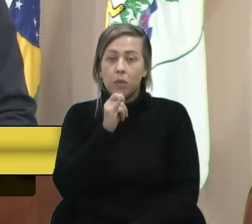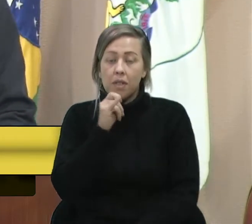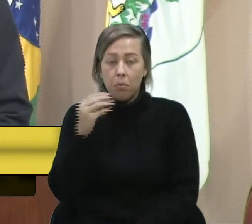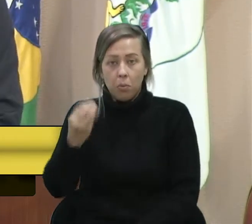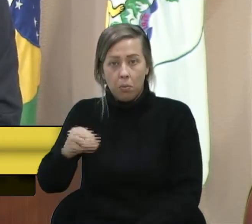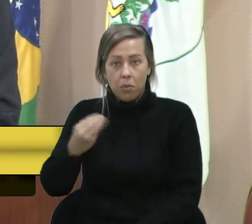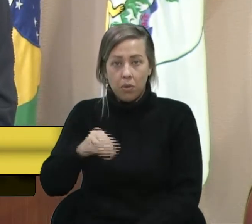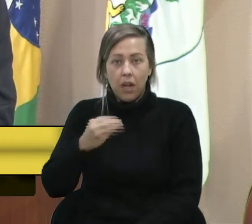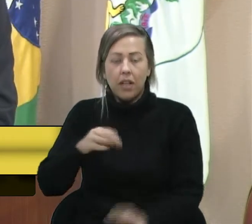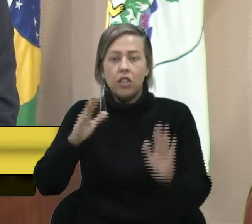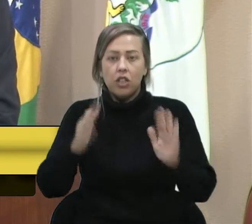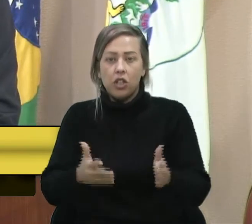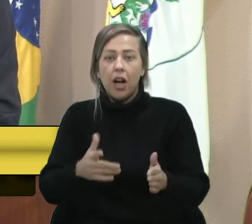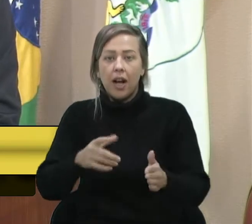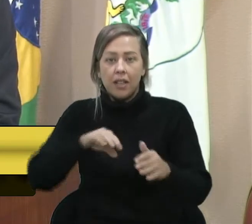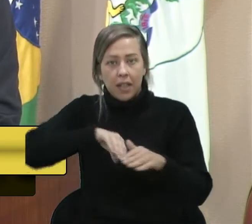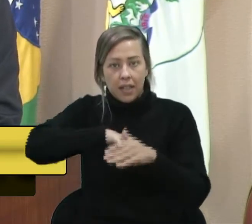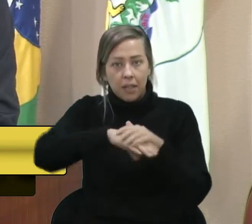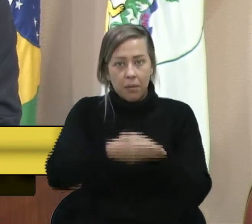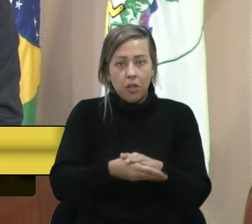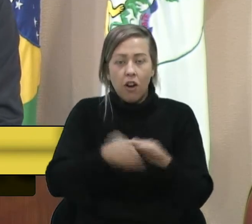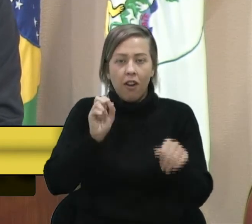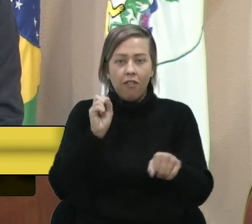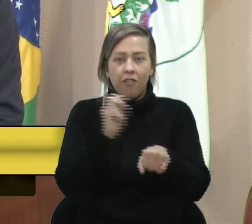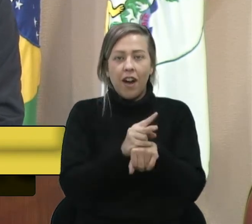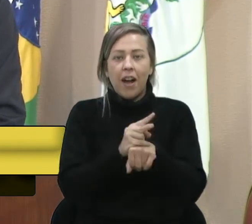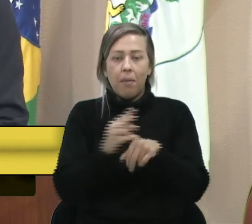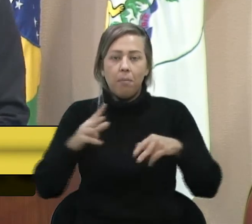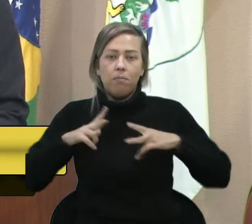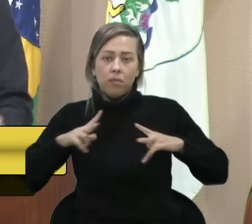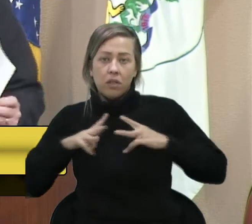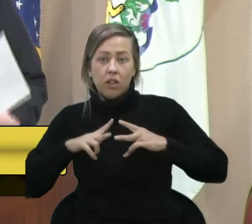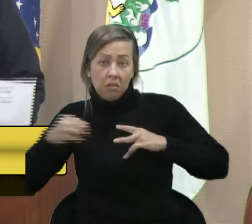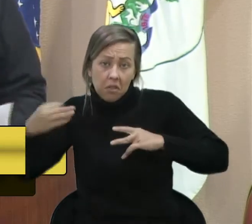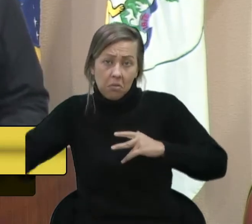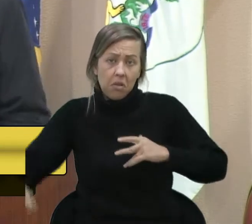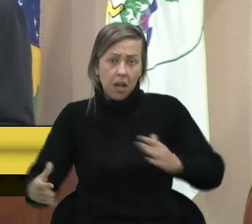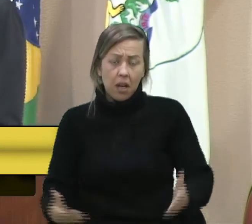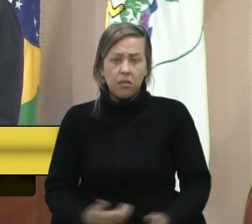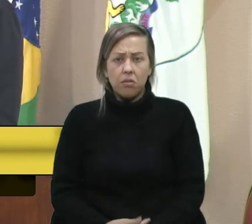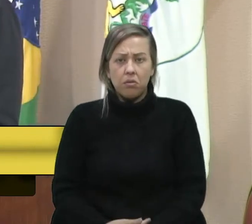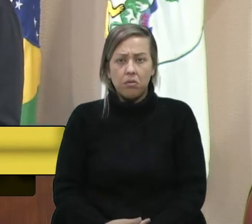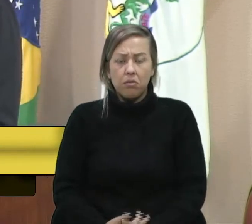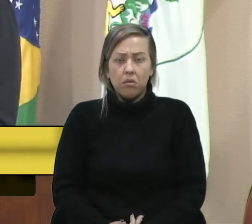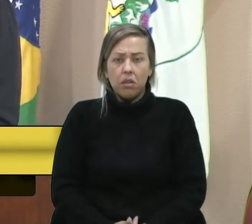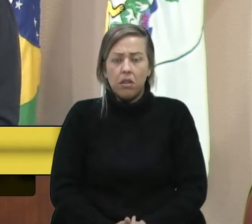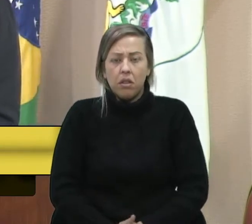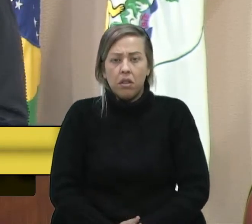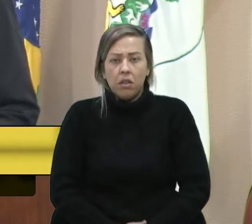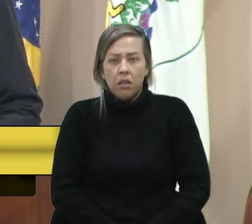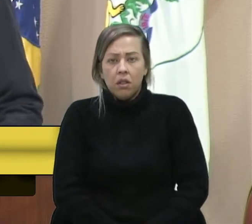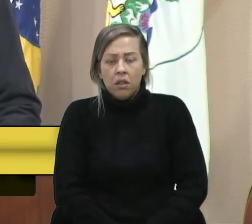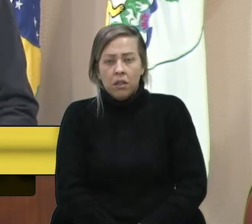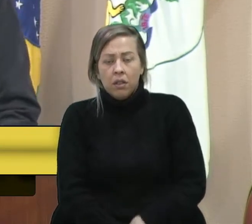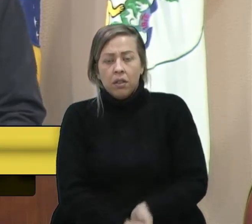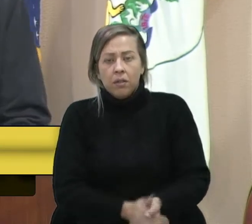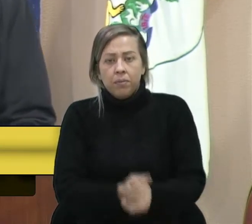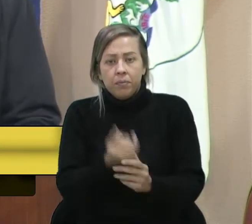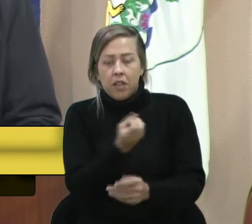Alegre que já está implementando vouchers, que deu certo. Né? Quando a gente vai para Charter